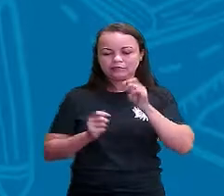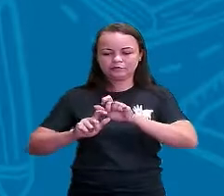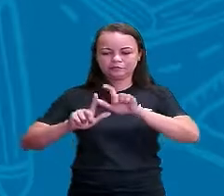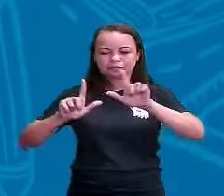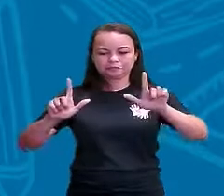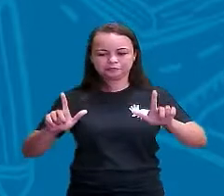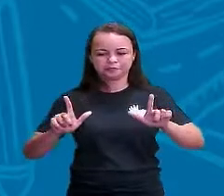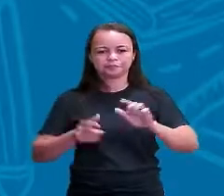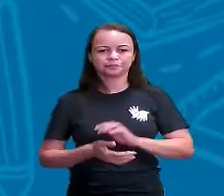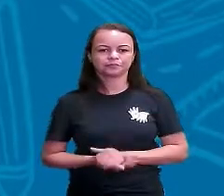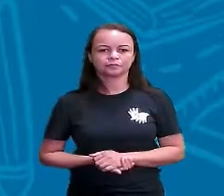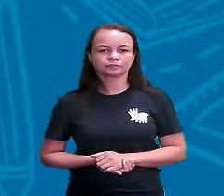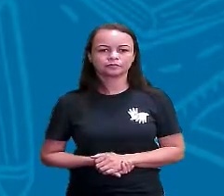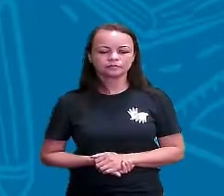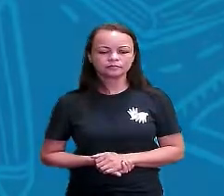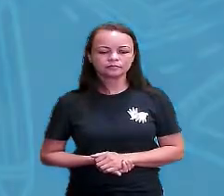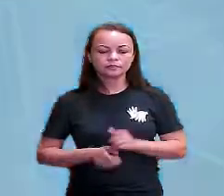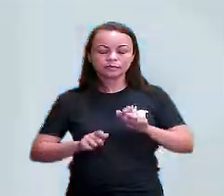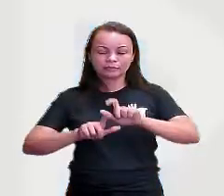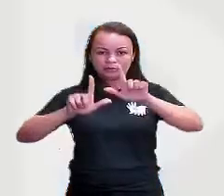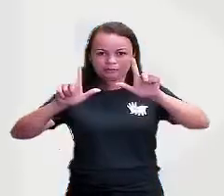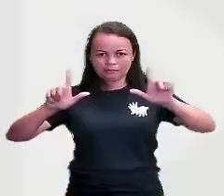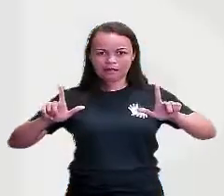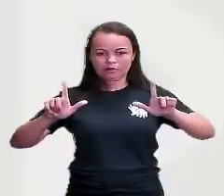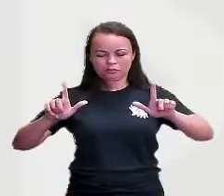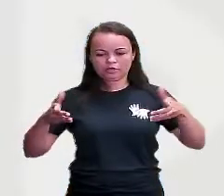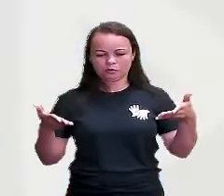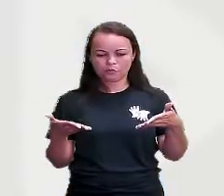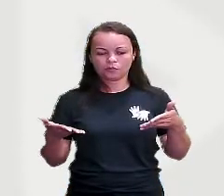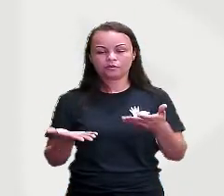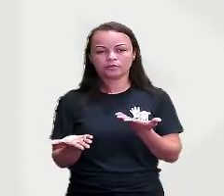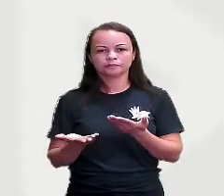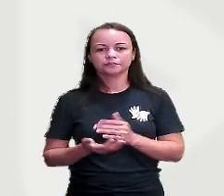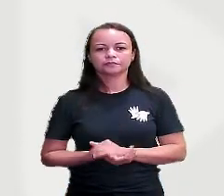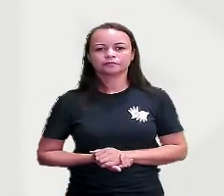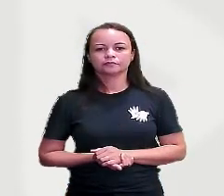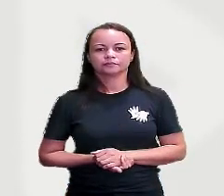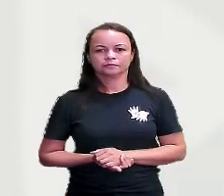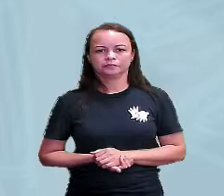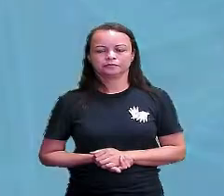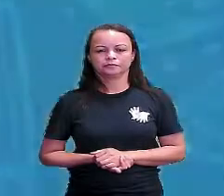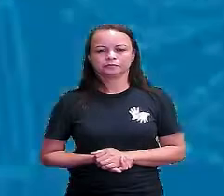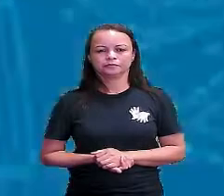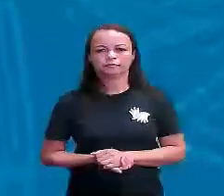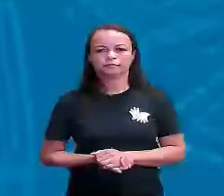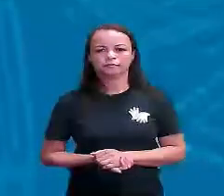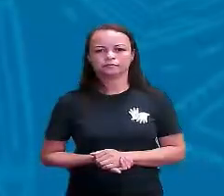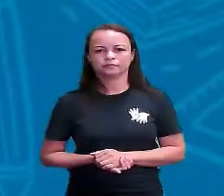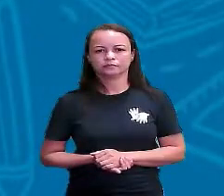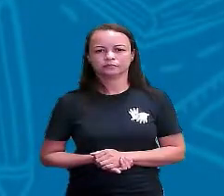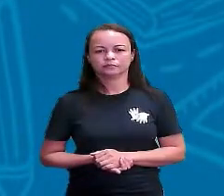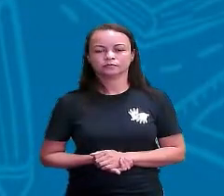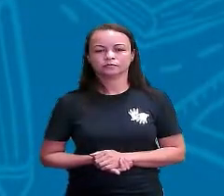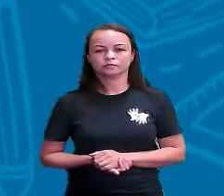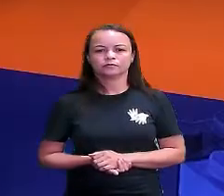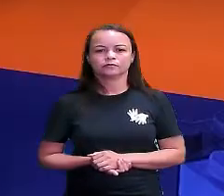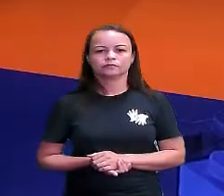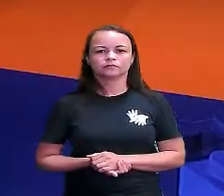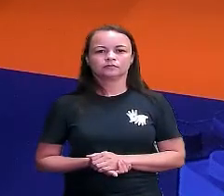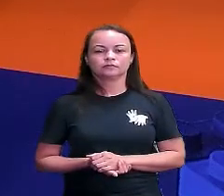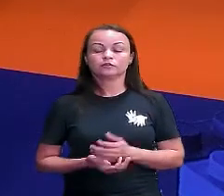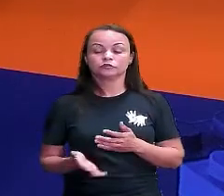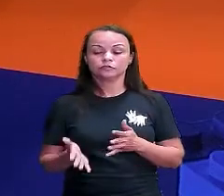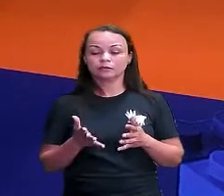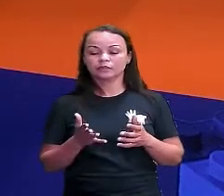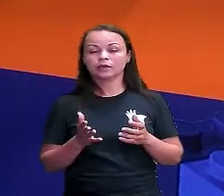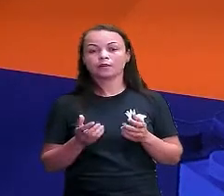slide. Abre essa imagem aí, por favor, produção. Volta aqui comigo, produção, para justamente a gente já